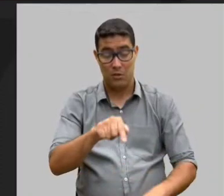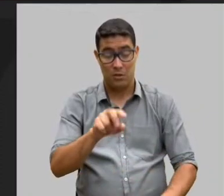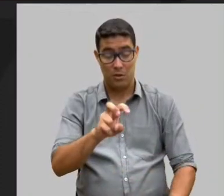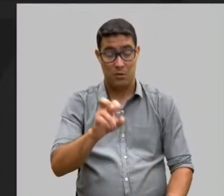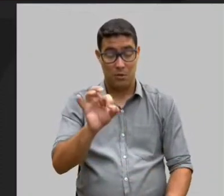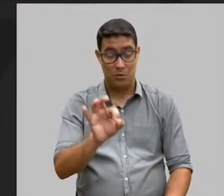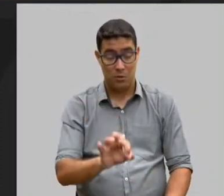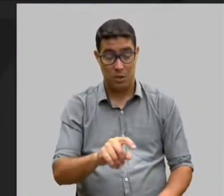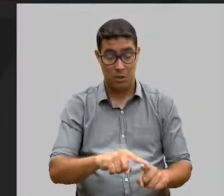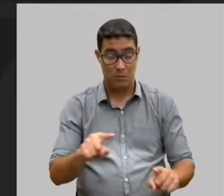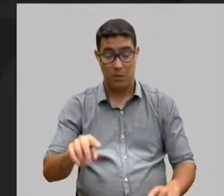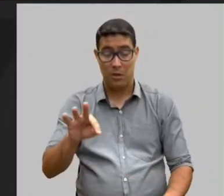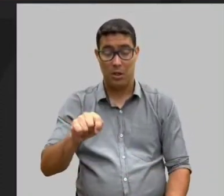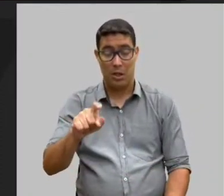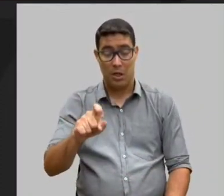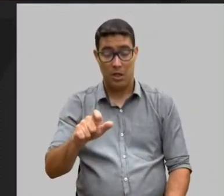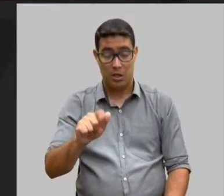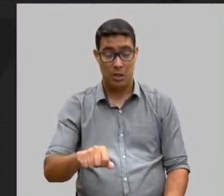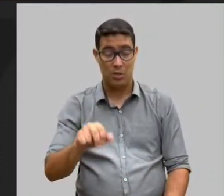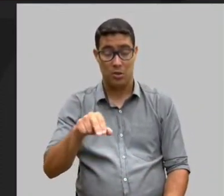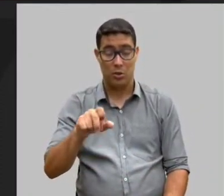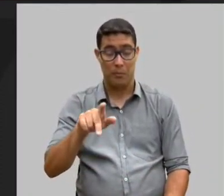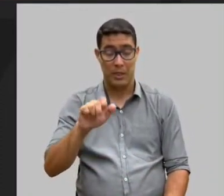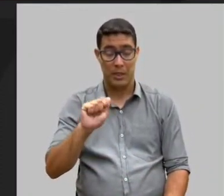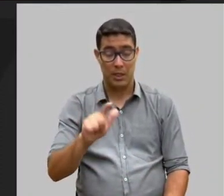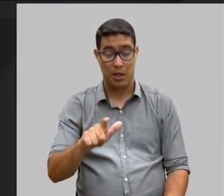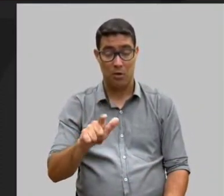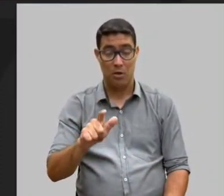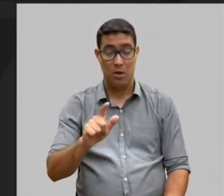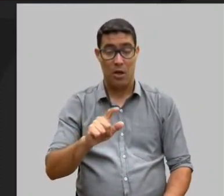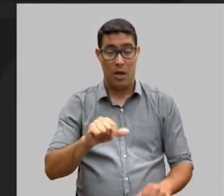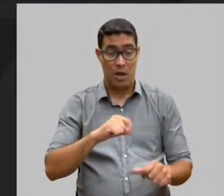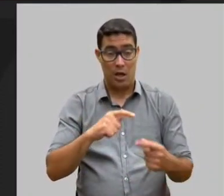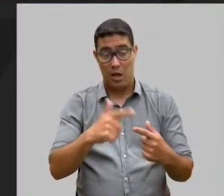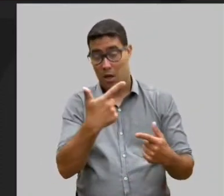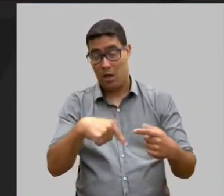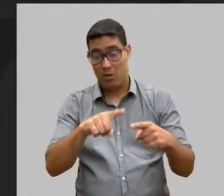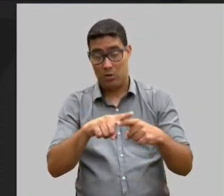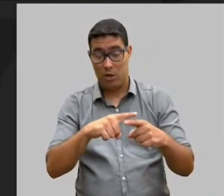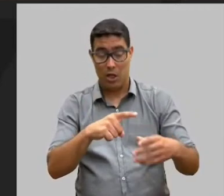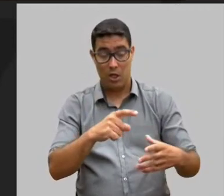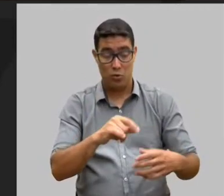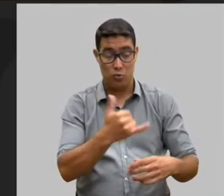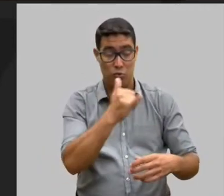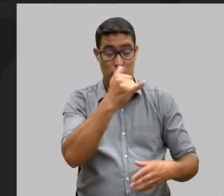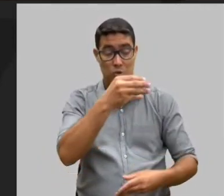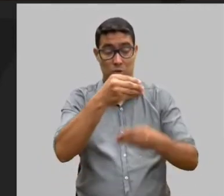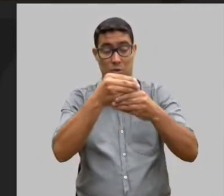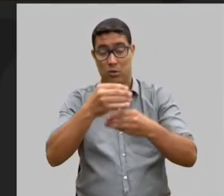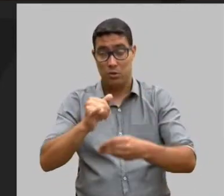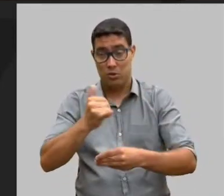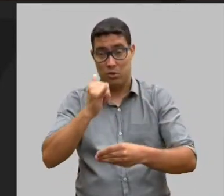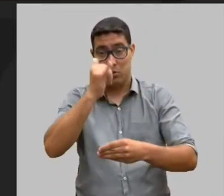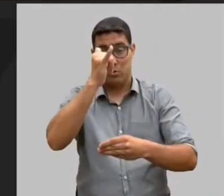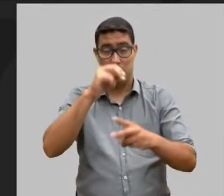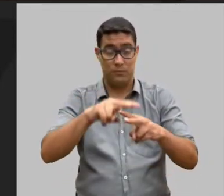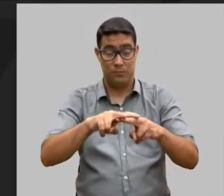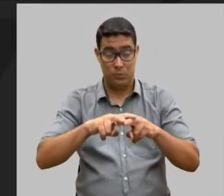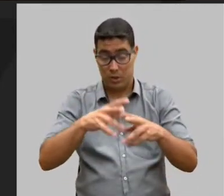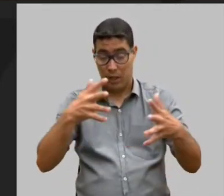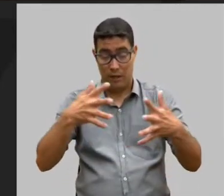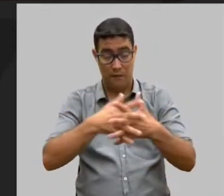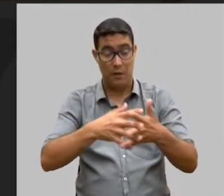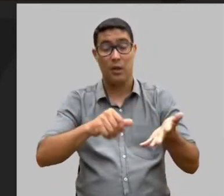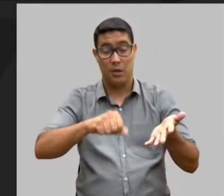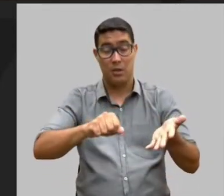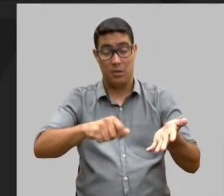a uma taxa de juro nominal a taxa de juro efetiva Ela atinge mais de 8% porque ela é juro sob juros é capitalização composta Então tudo isso aí afeta e